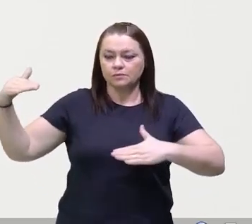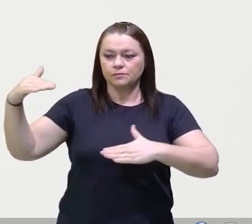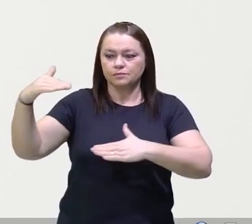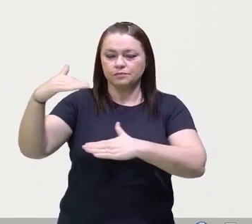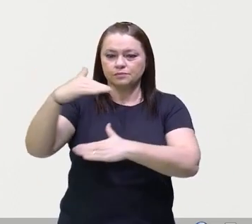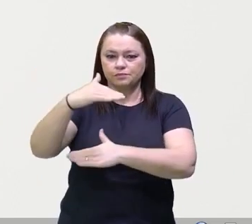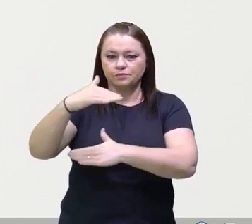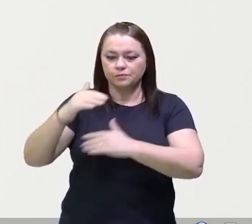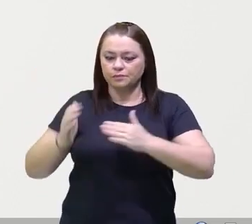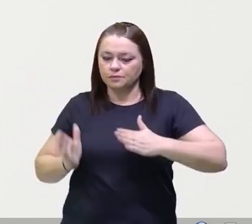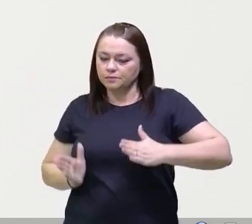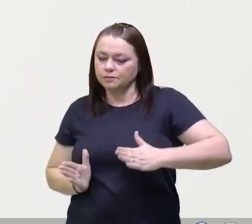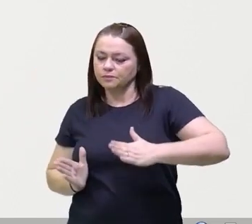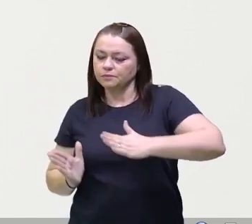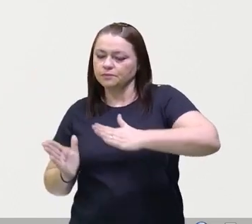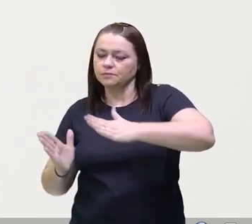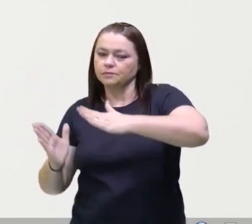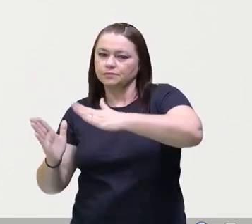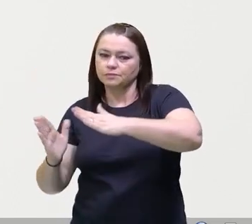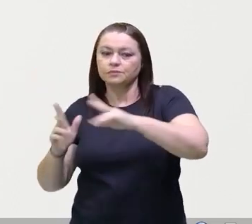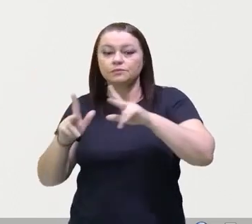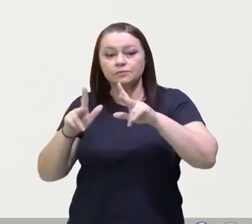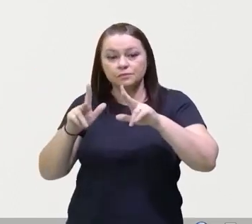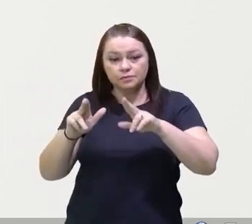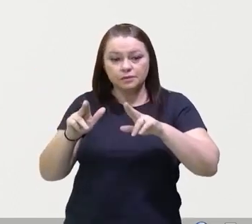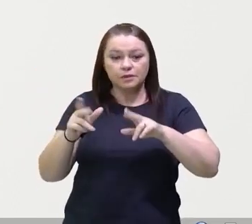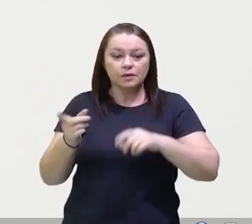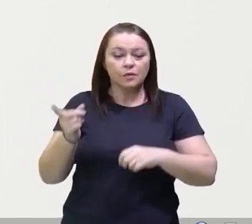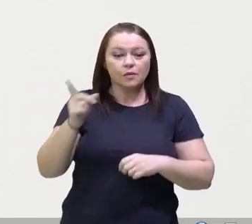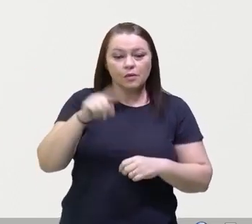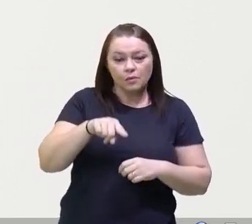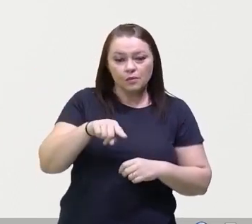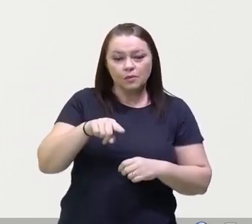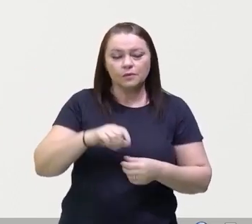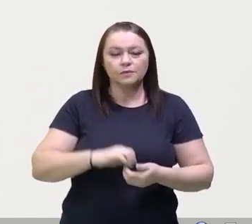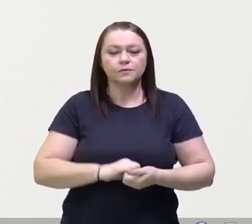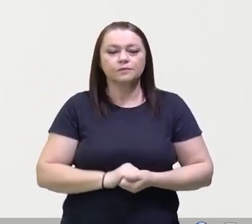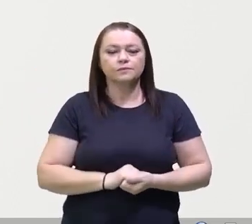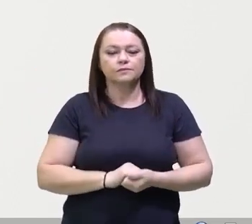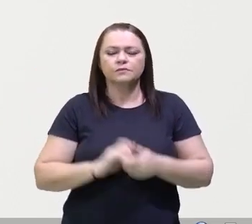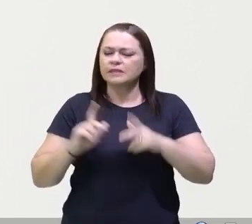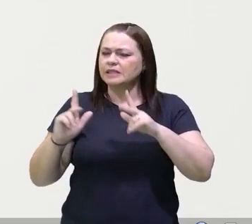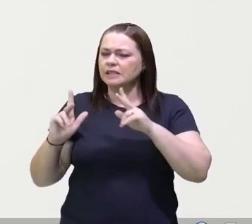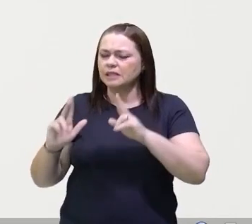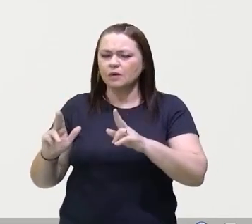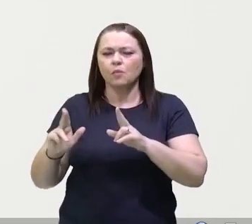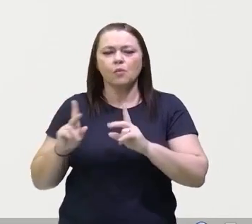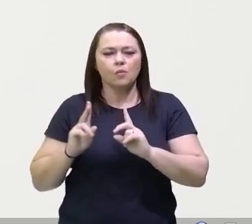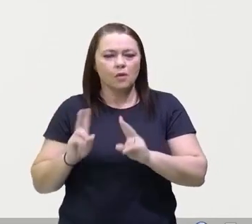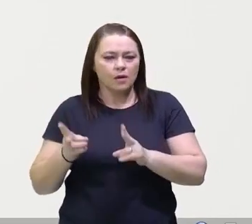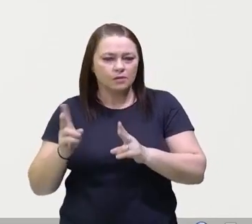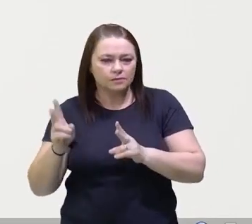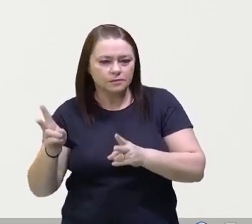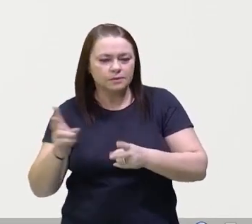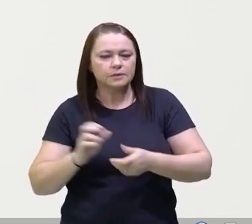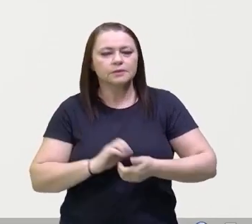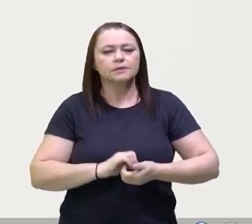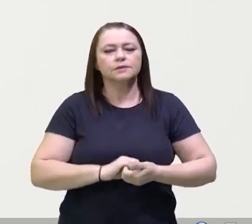certo? Paralelos iguais, da mesma forma aqui. Lados opostos, paralelos